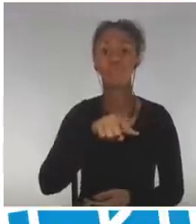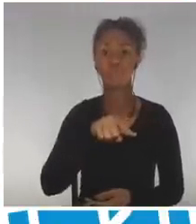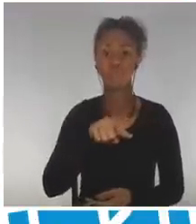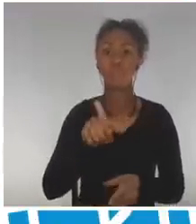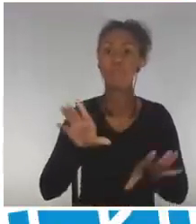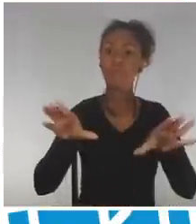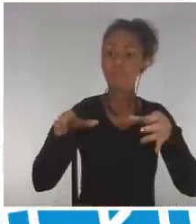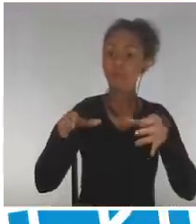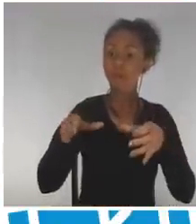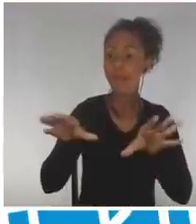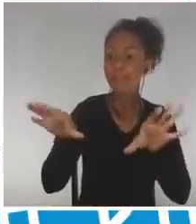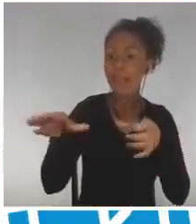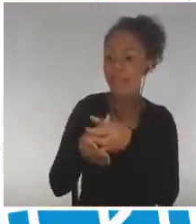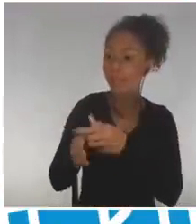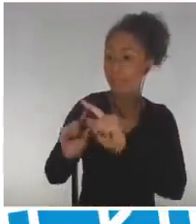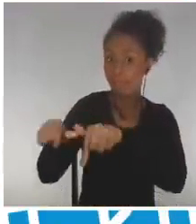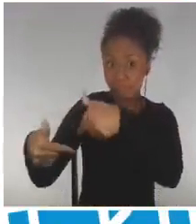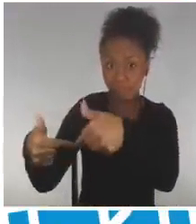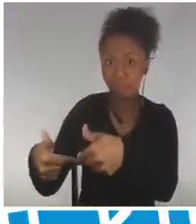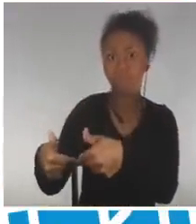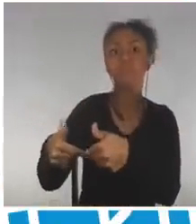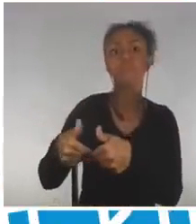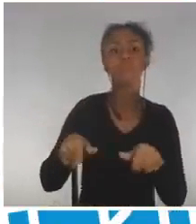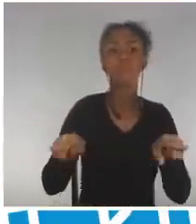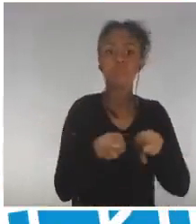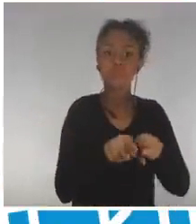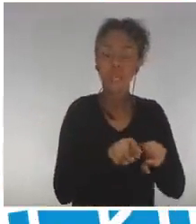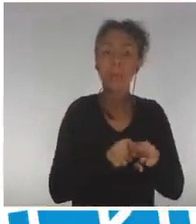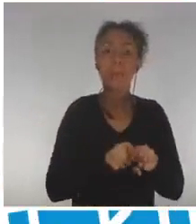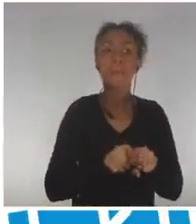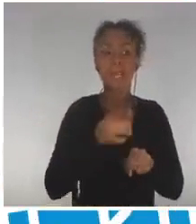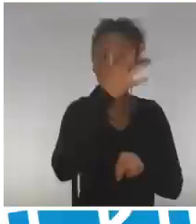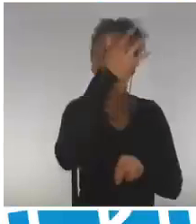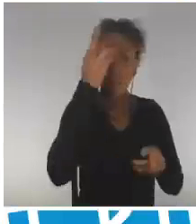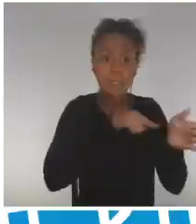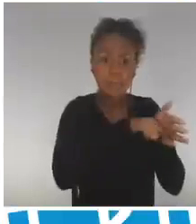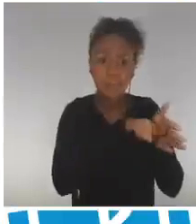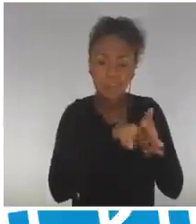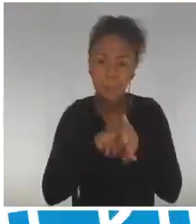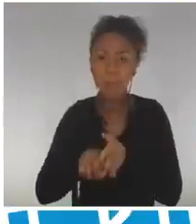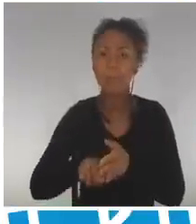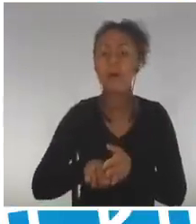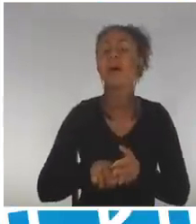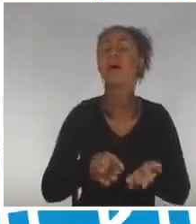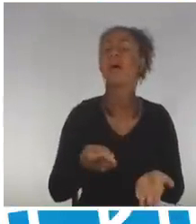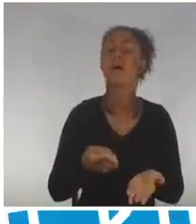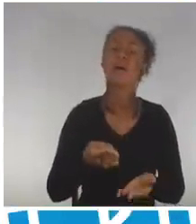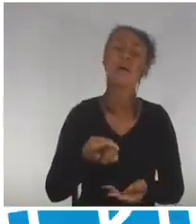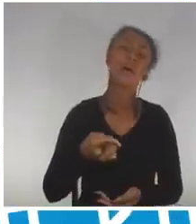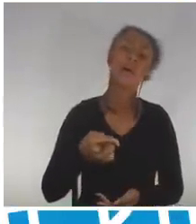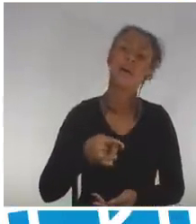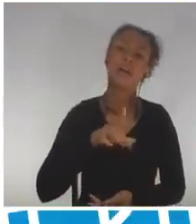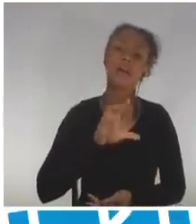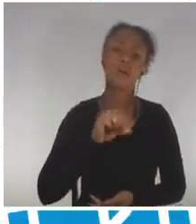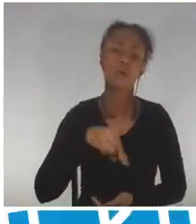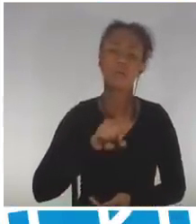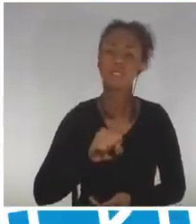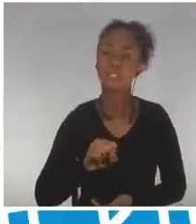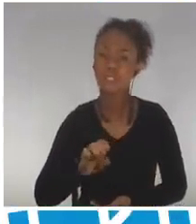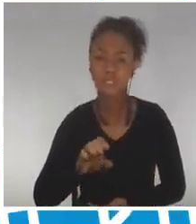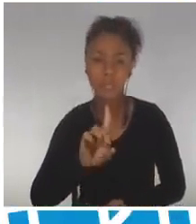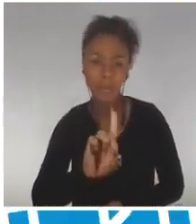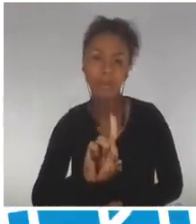ABAV, dos especialistas, da Undime, do CONSED, enfim, de todos aqueles que atuam na área